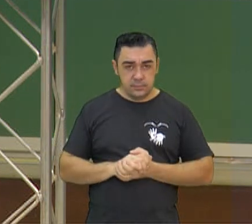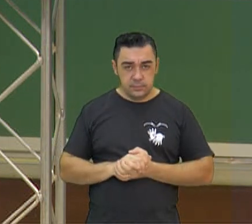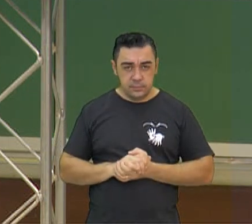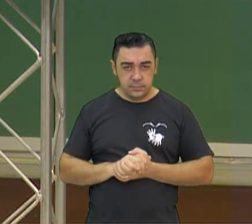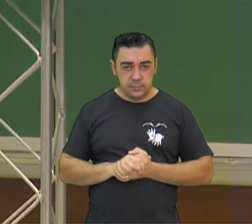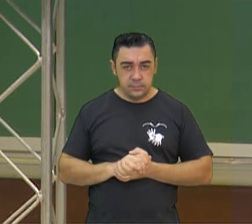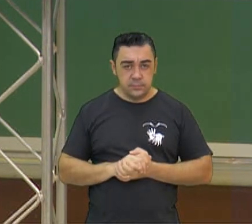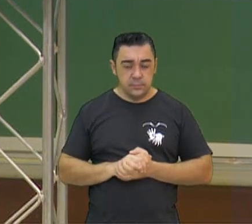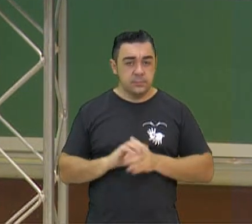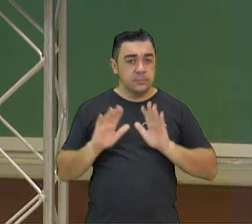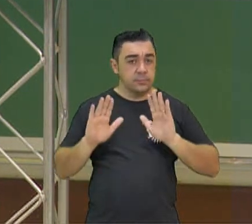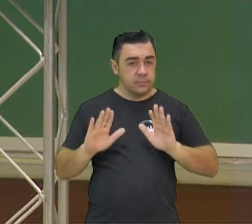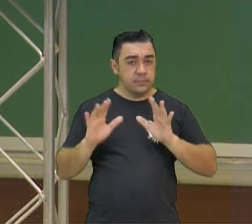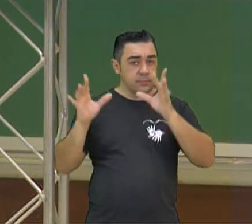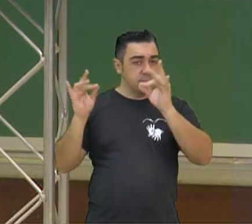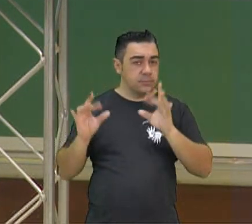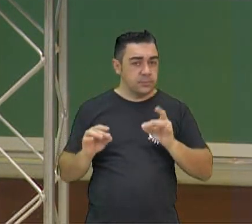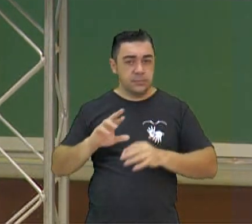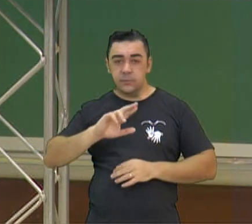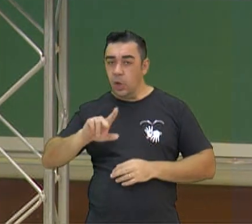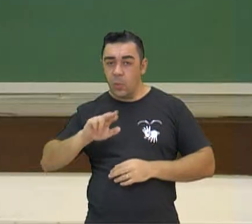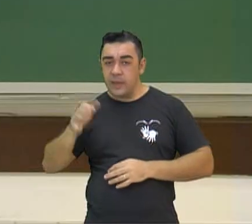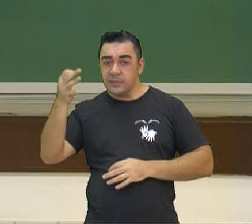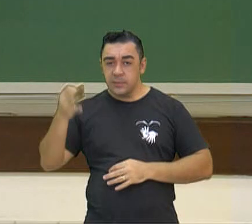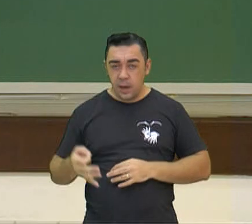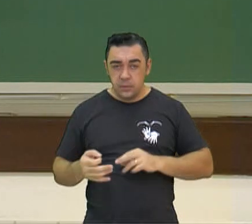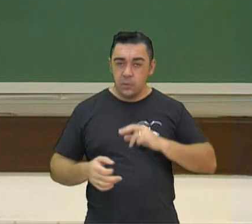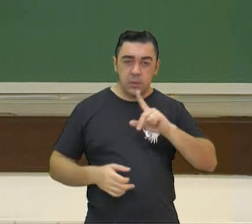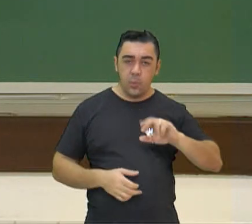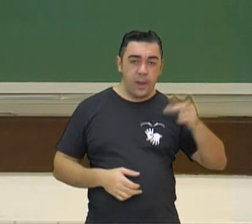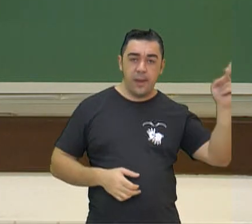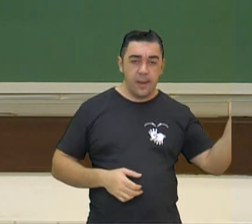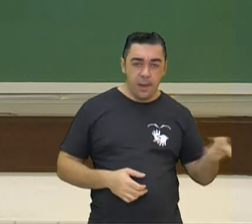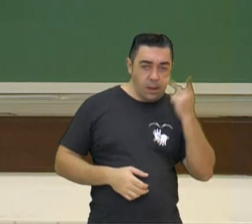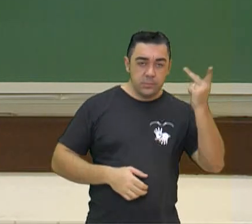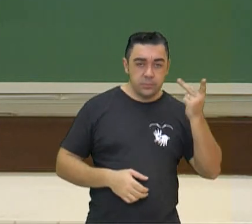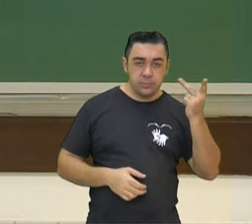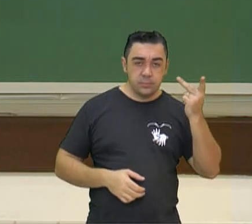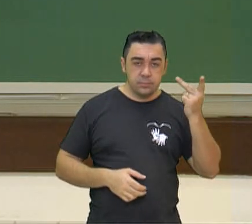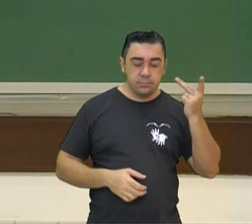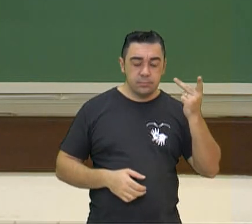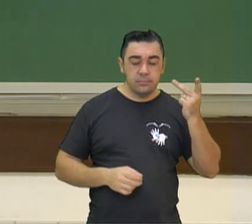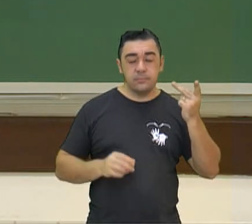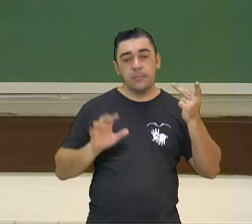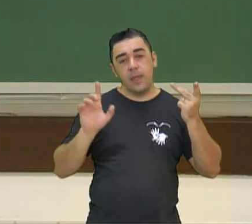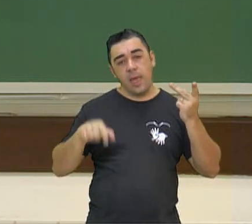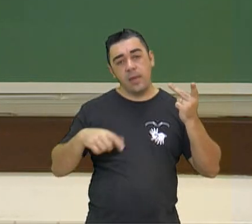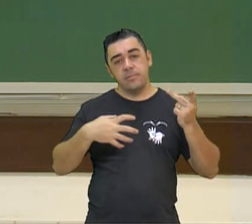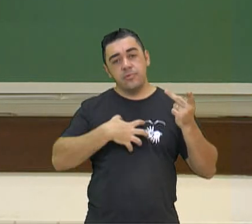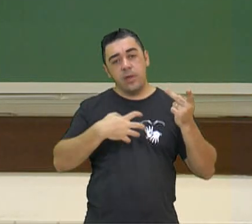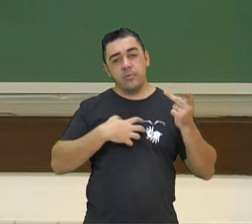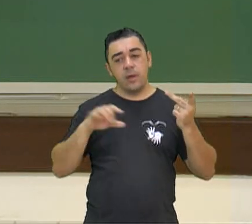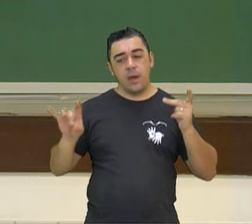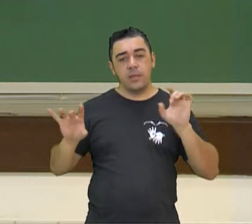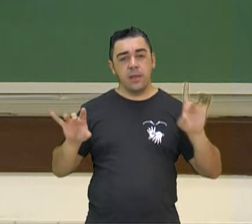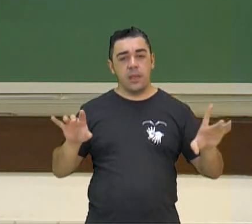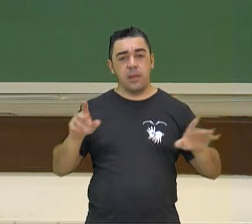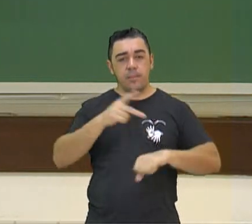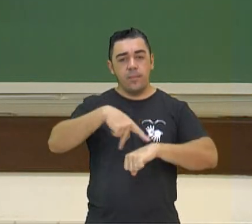Detalhe, não está certo, não está errado. É formas de ver. Nós temos